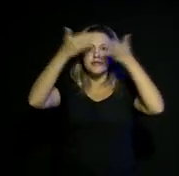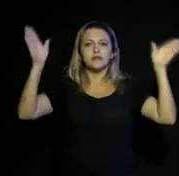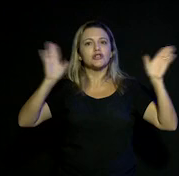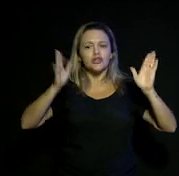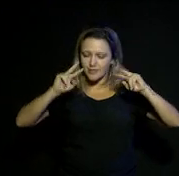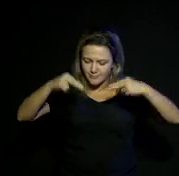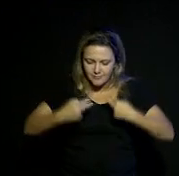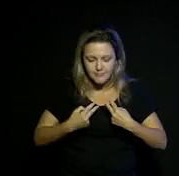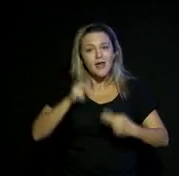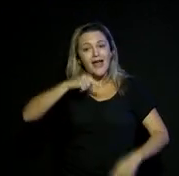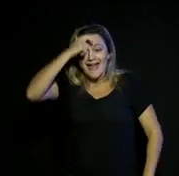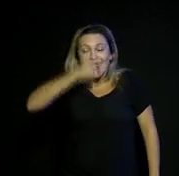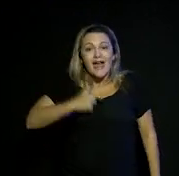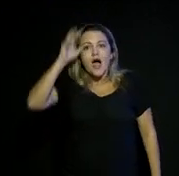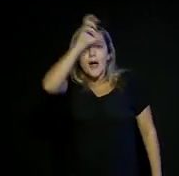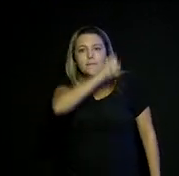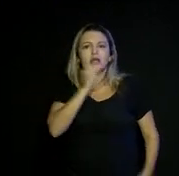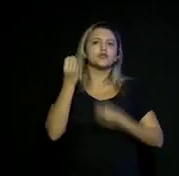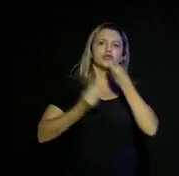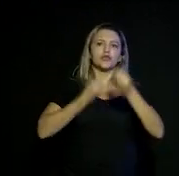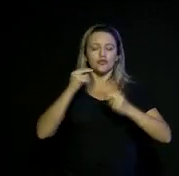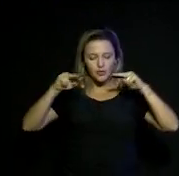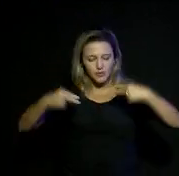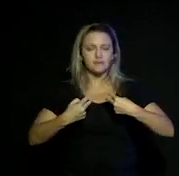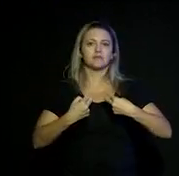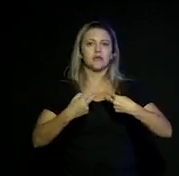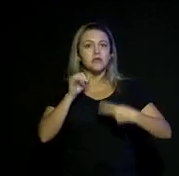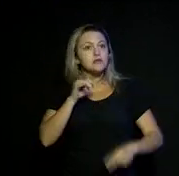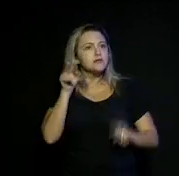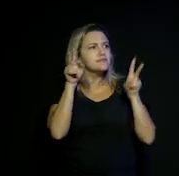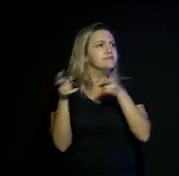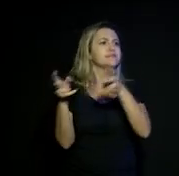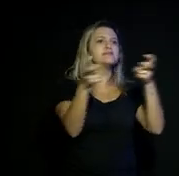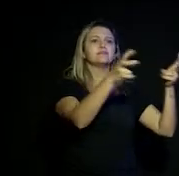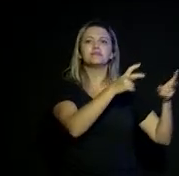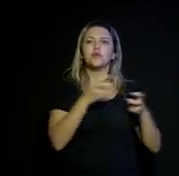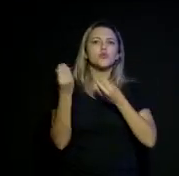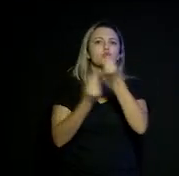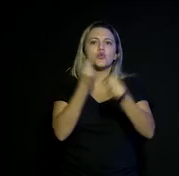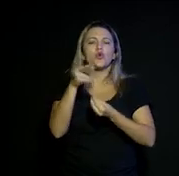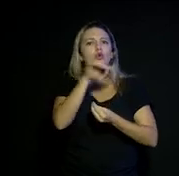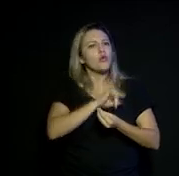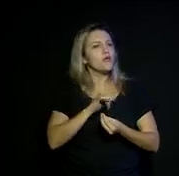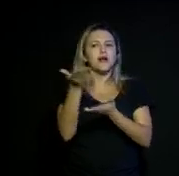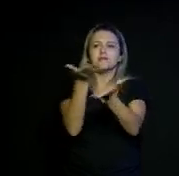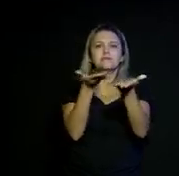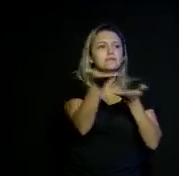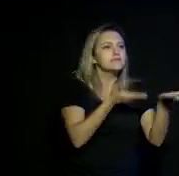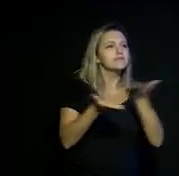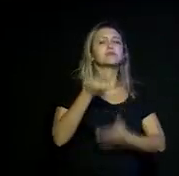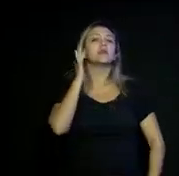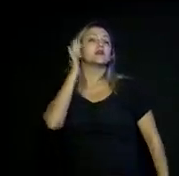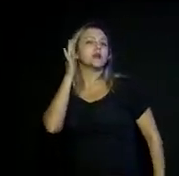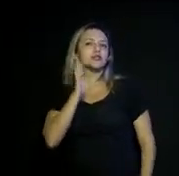próprio, ele é eternamente. Ele aprende a se ver. E aquilo que você não vê, não constata, não tem como usar.